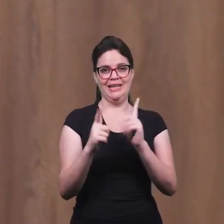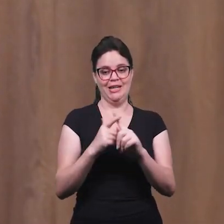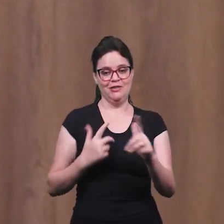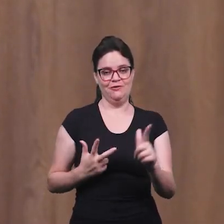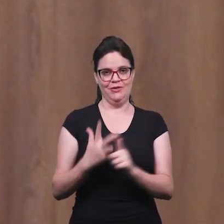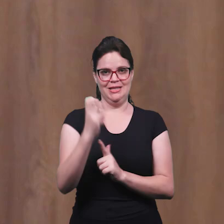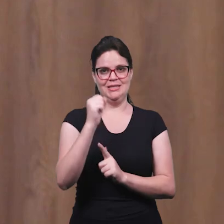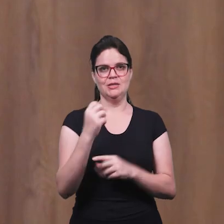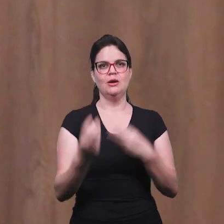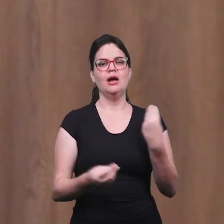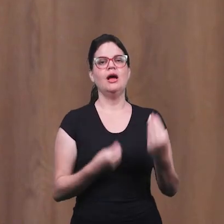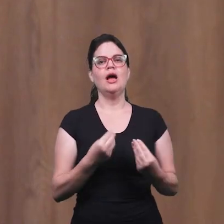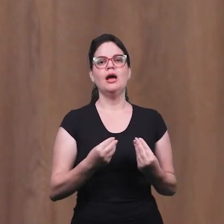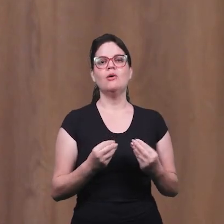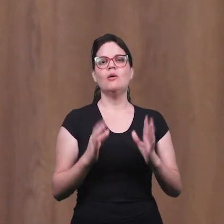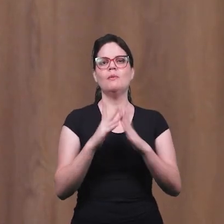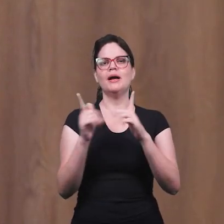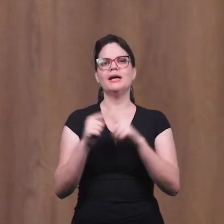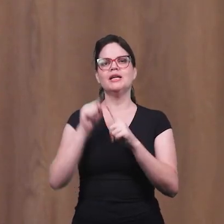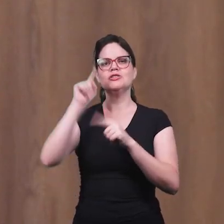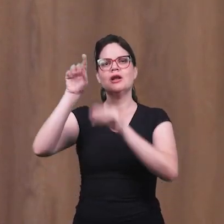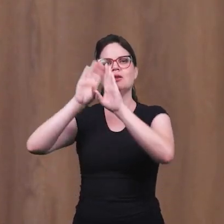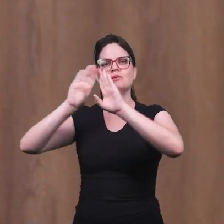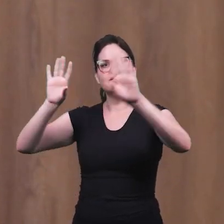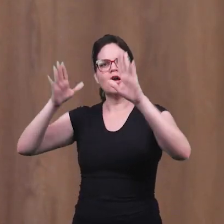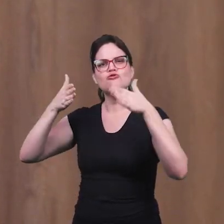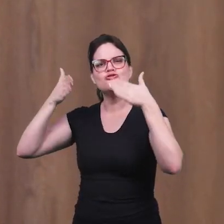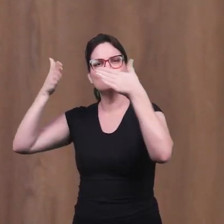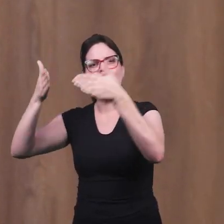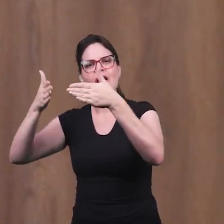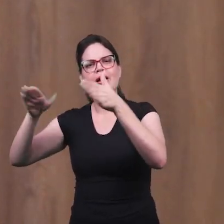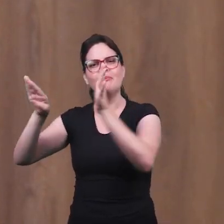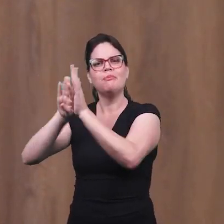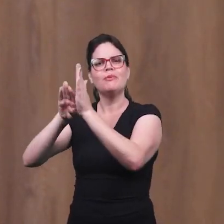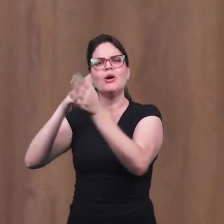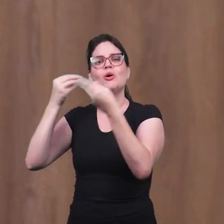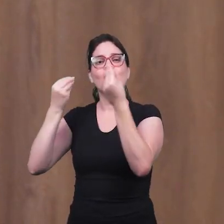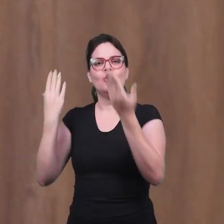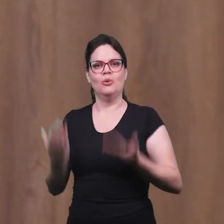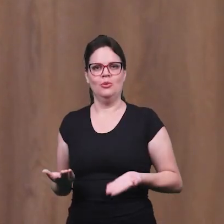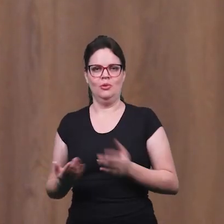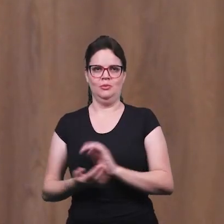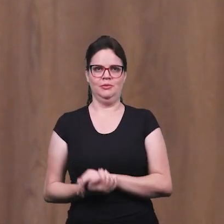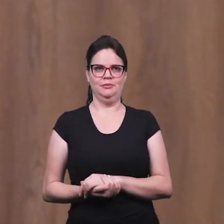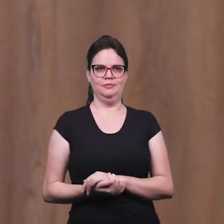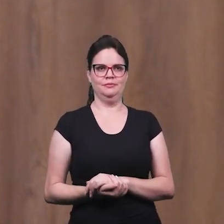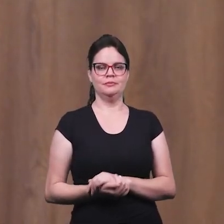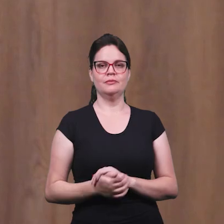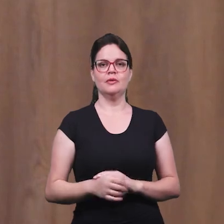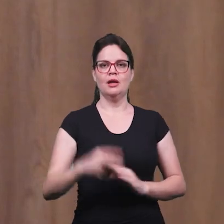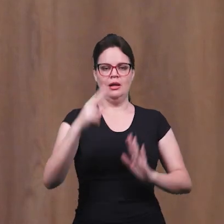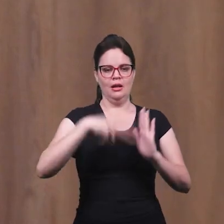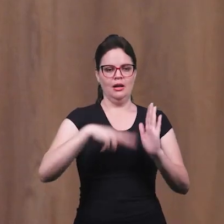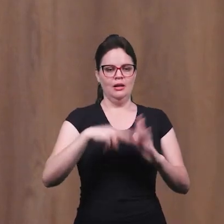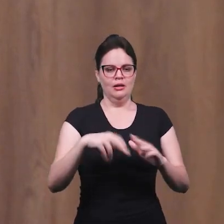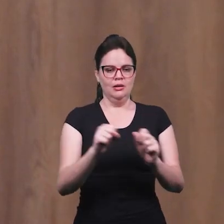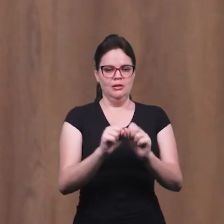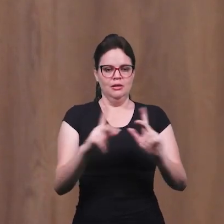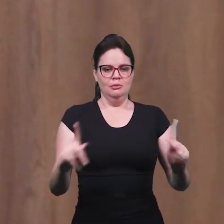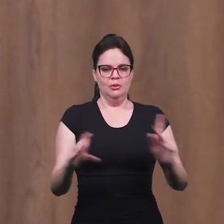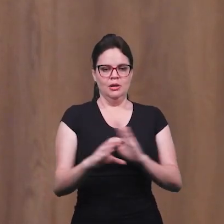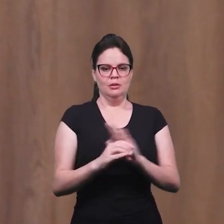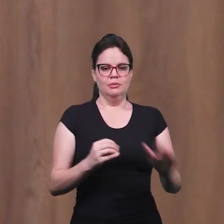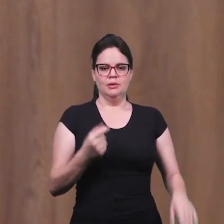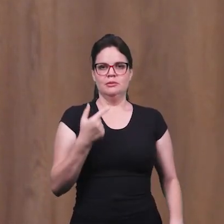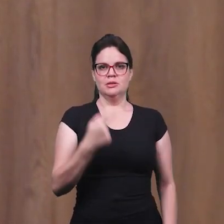como a igreja ela chega na eternidade. E aí entramos aqui novamente no livro do Apocalipse, no capítulo 7,